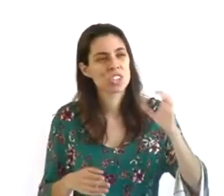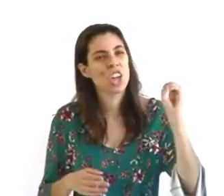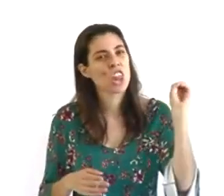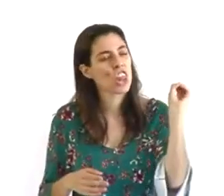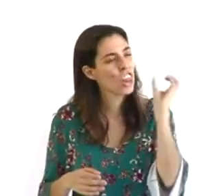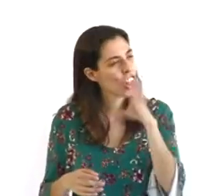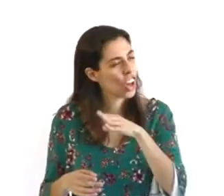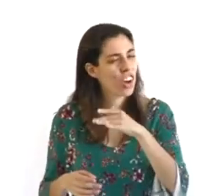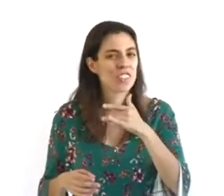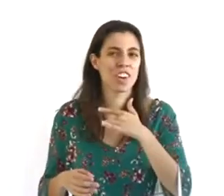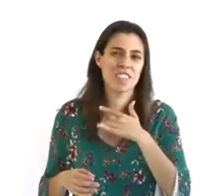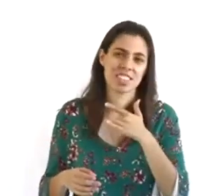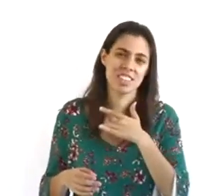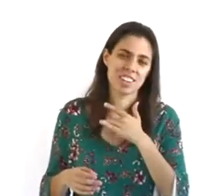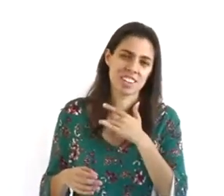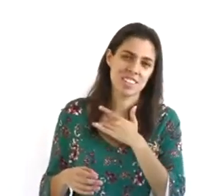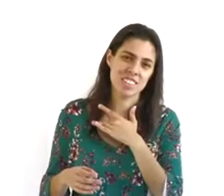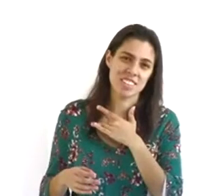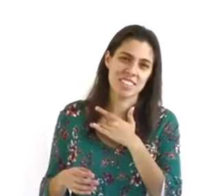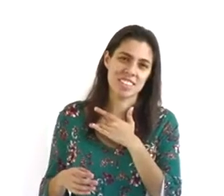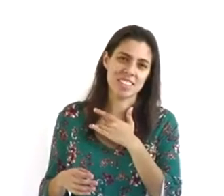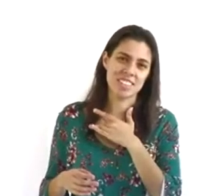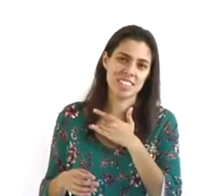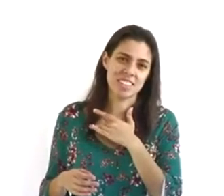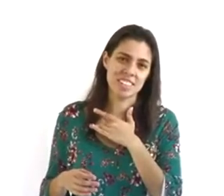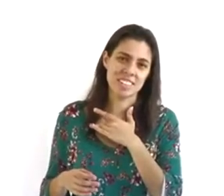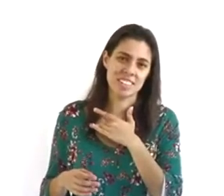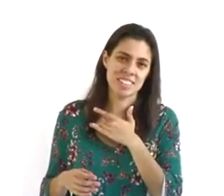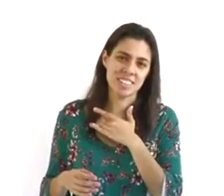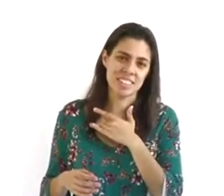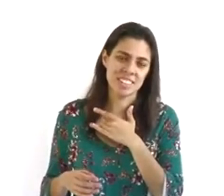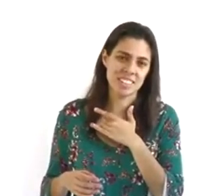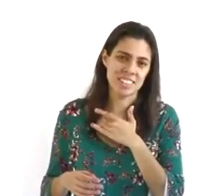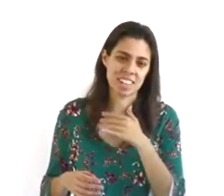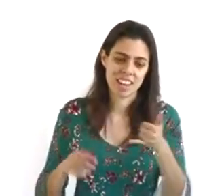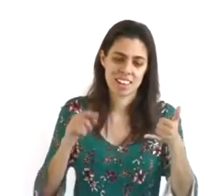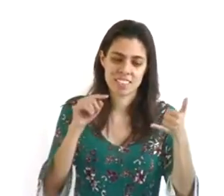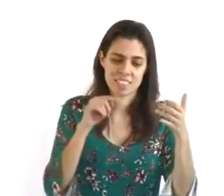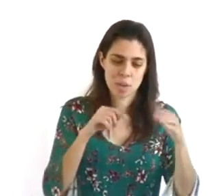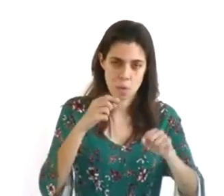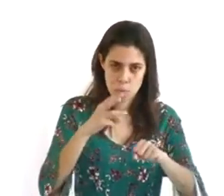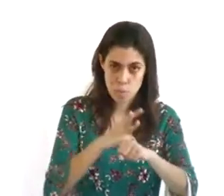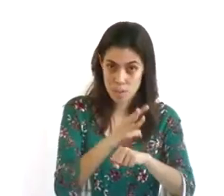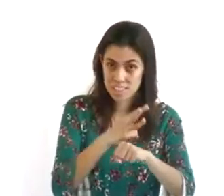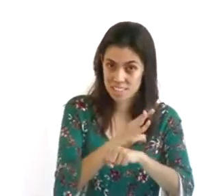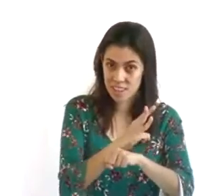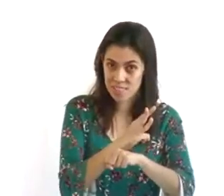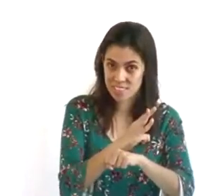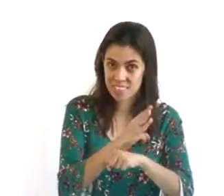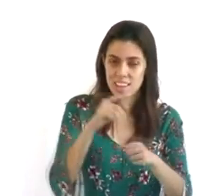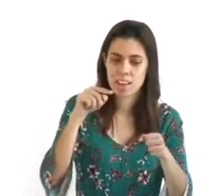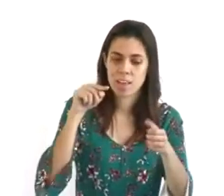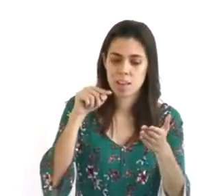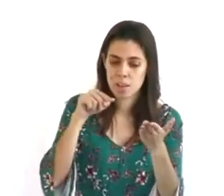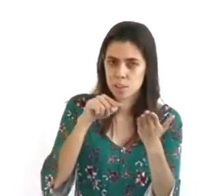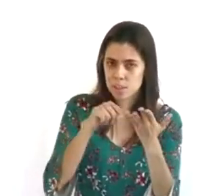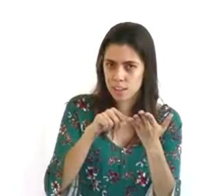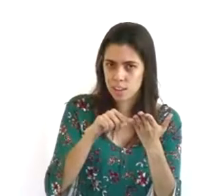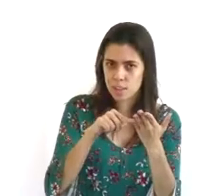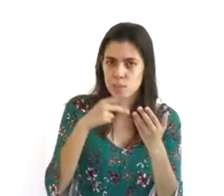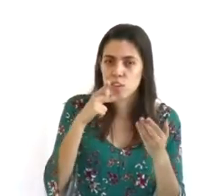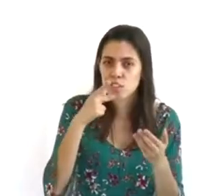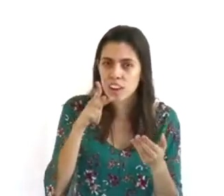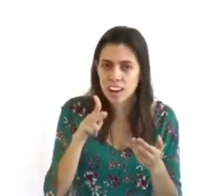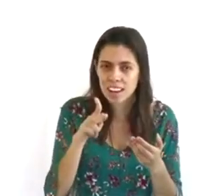falar tanto, né? Este é o dia que o Senhor fez. E ela fala: bom dia, pastor. Já estamos vivendo misericórdias novas. Você